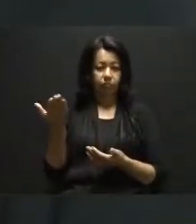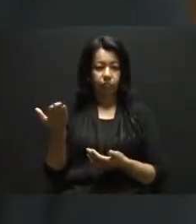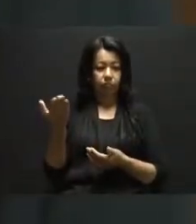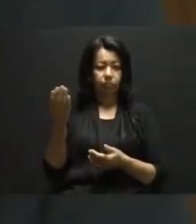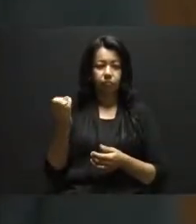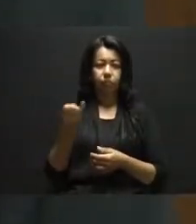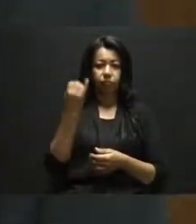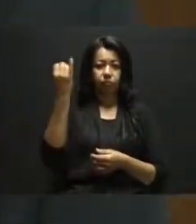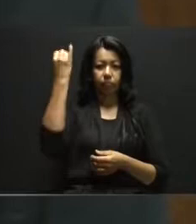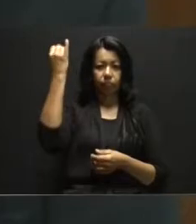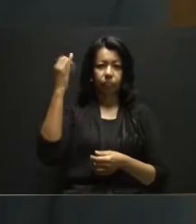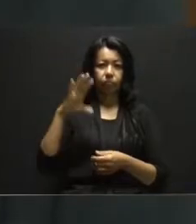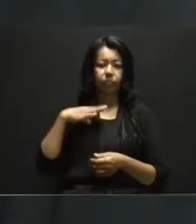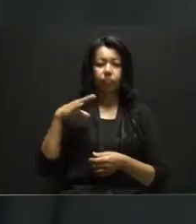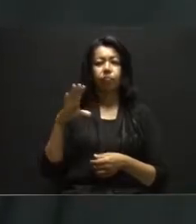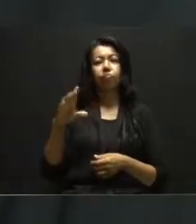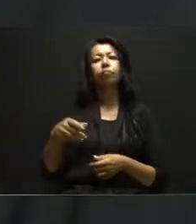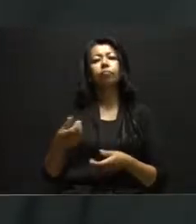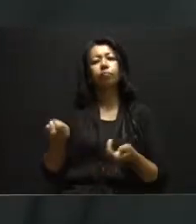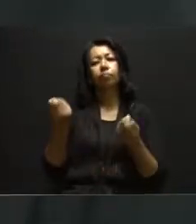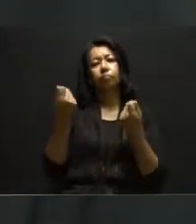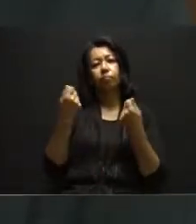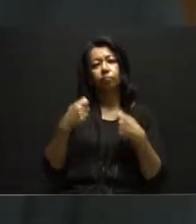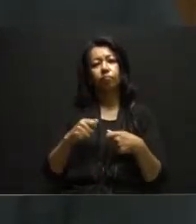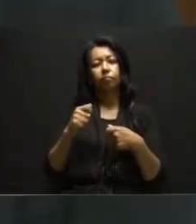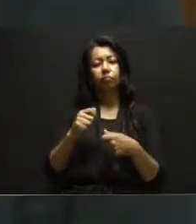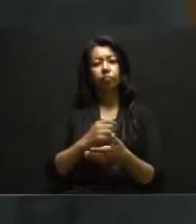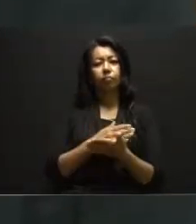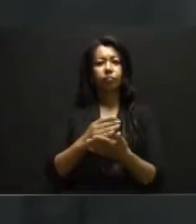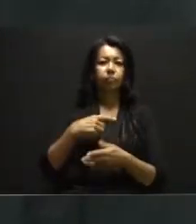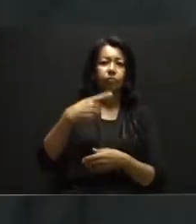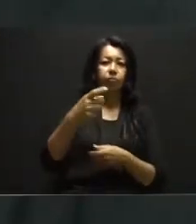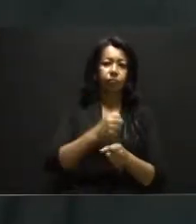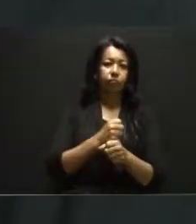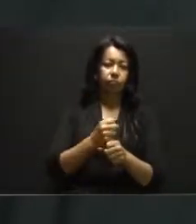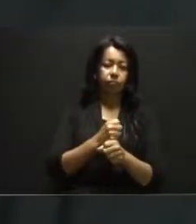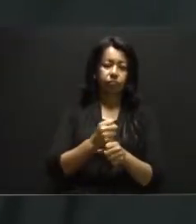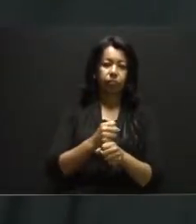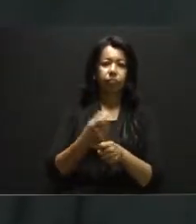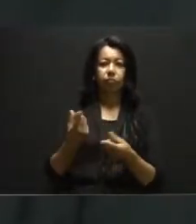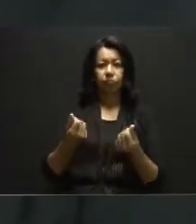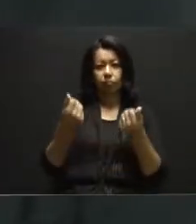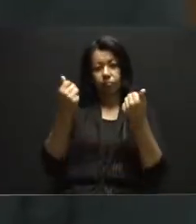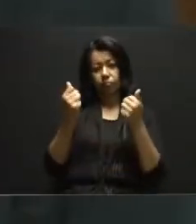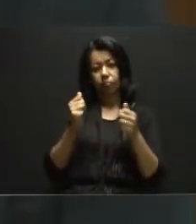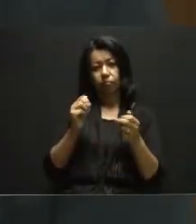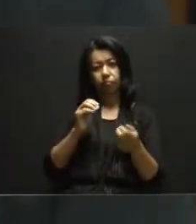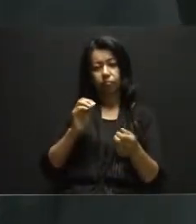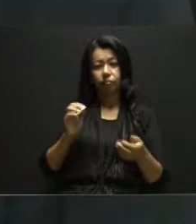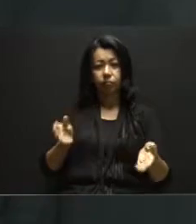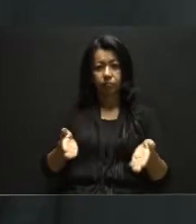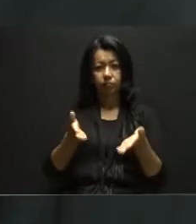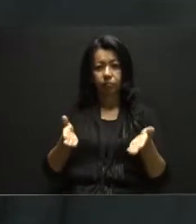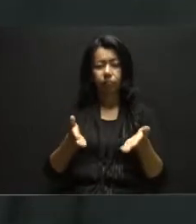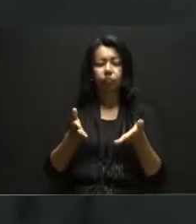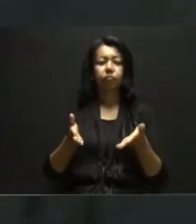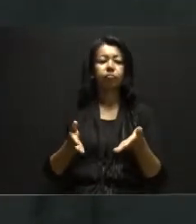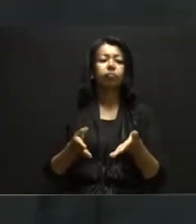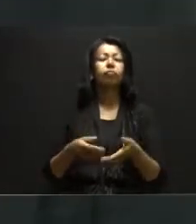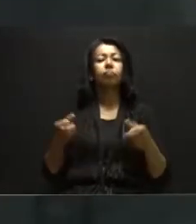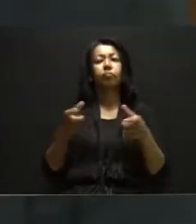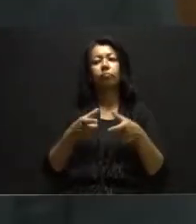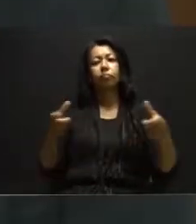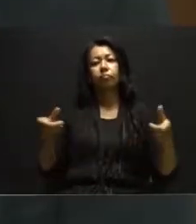importância que o município de cubatão passarão a receber a partir do próximo ano valores para investimento na área turística da cidade e com isso era fomentar